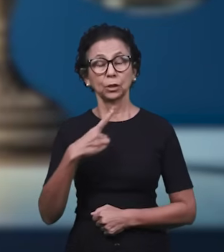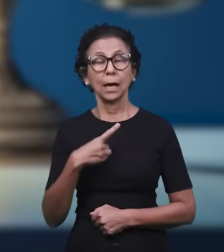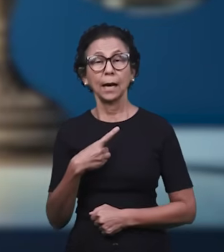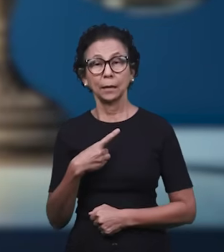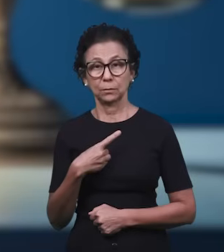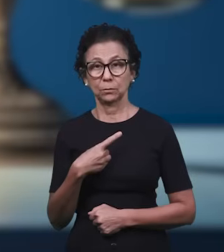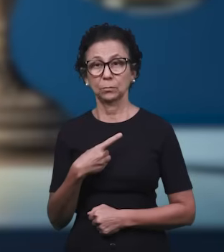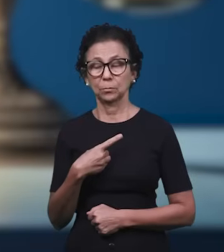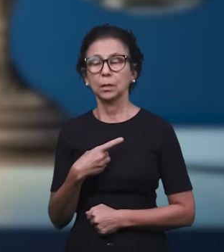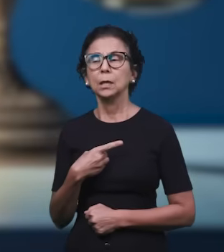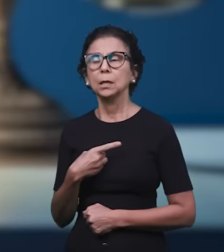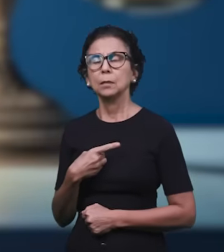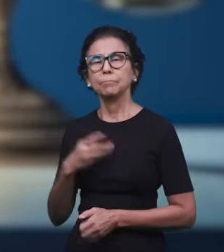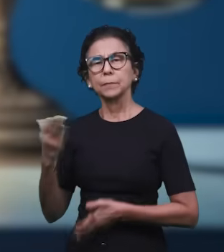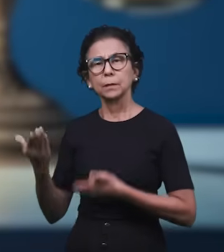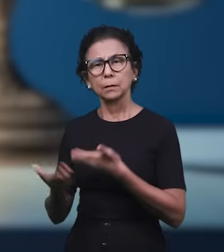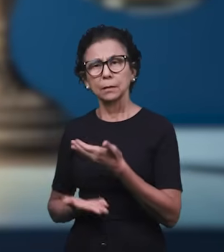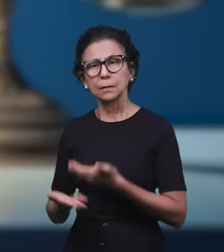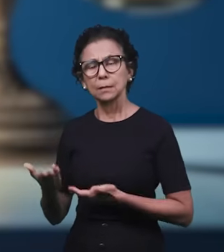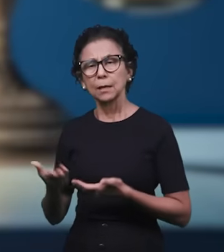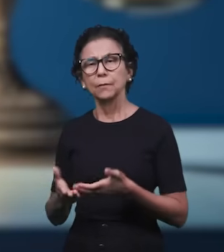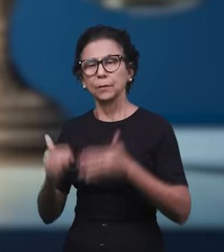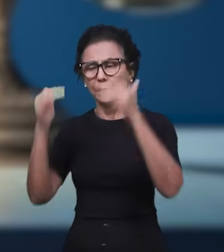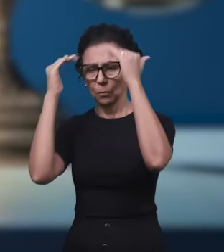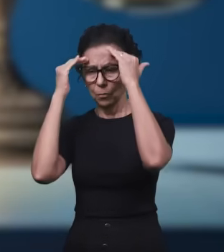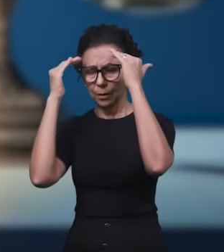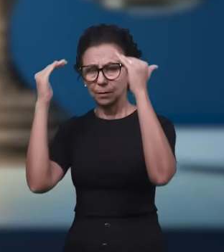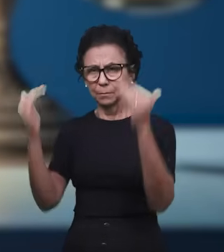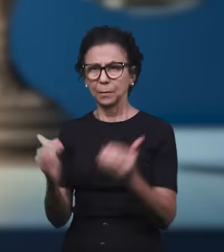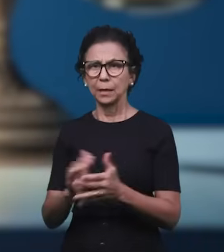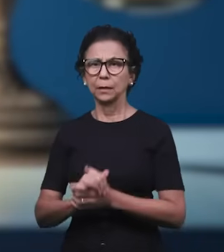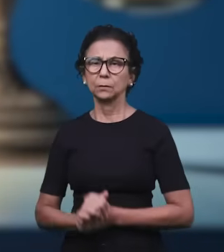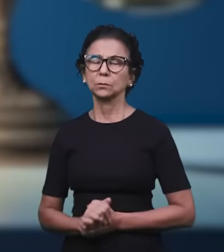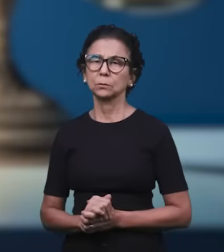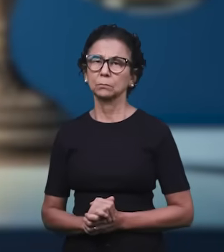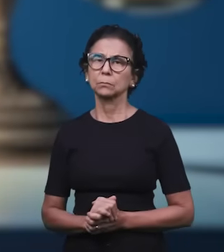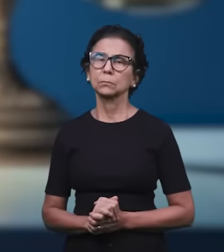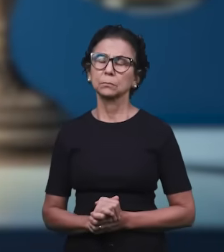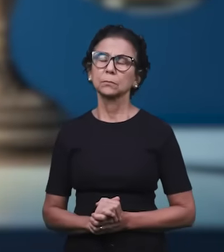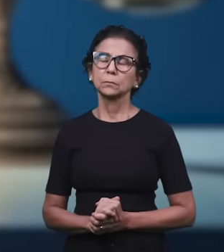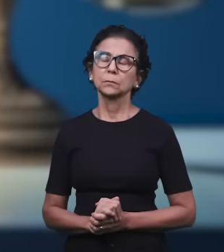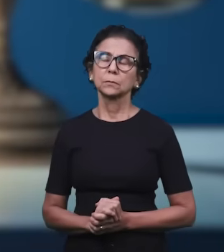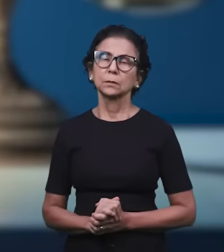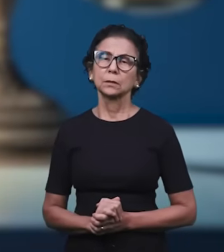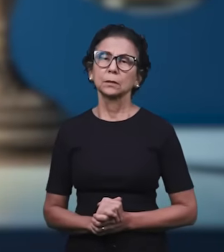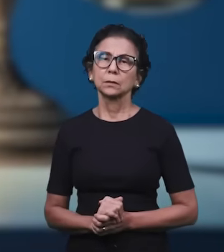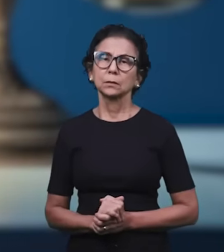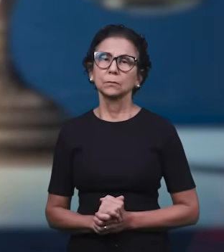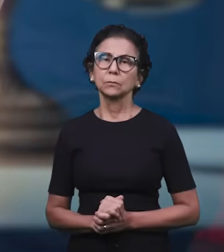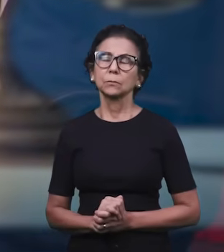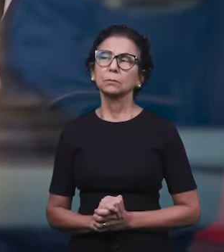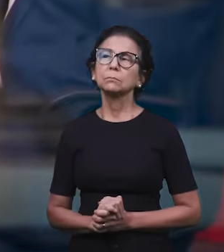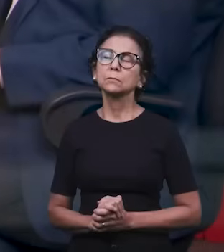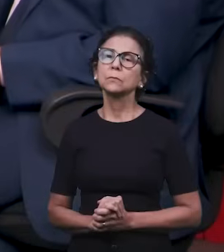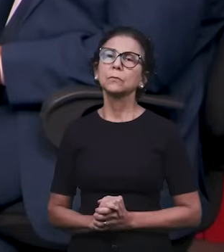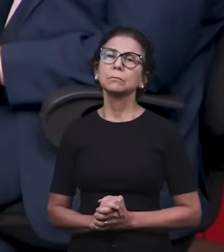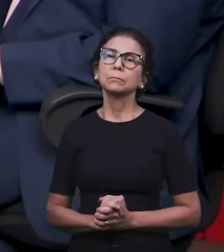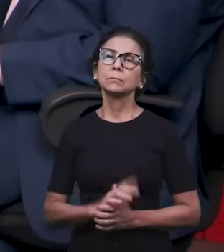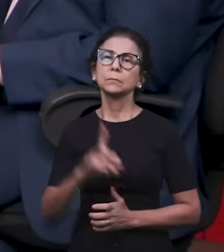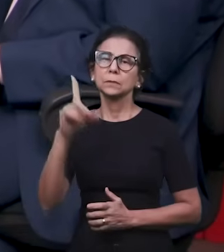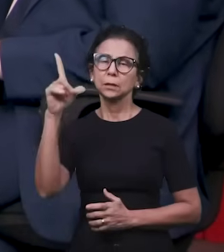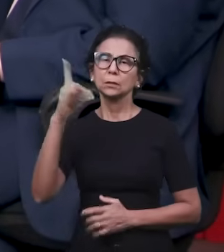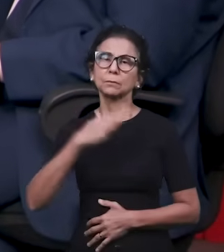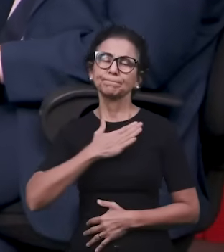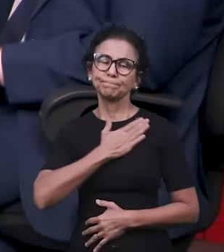posição e muita confiança na fé que há em Cristo Jesus. Olha que promessa. Realmente. Maravilhosa.